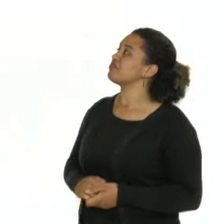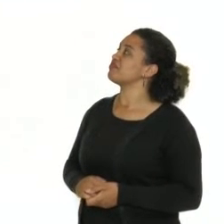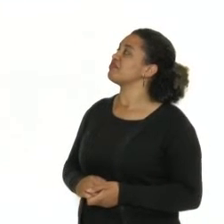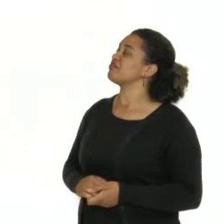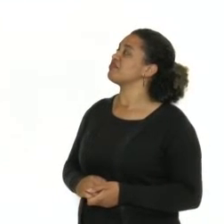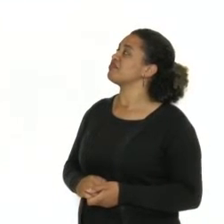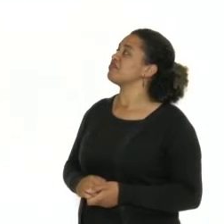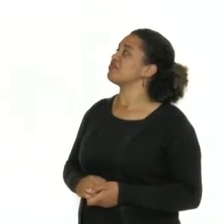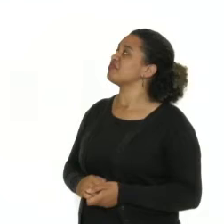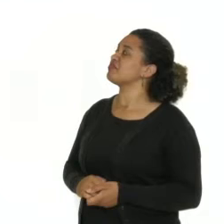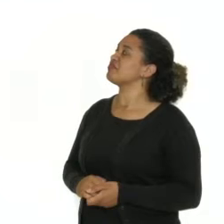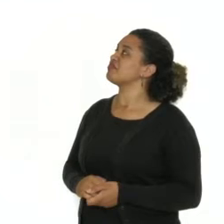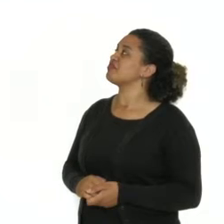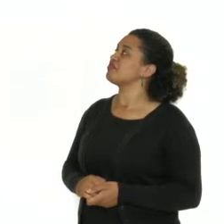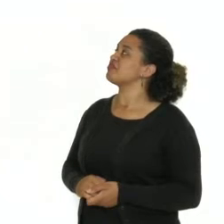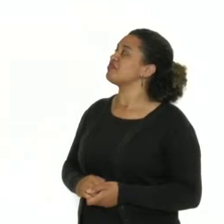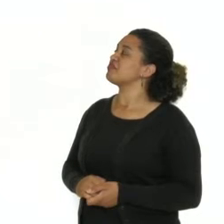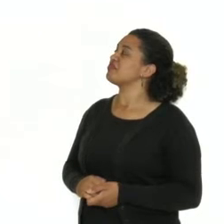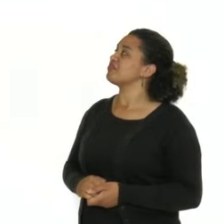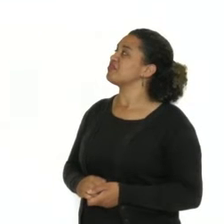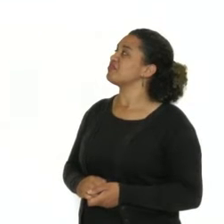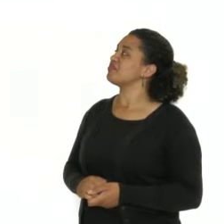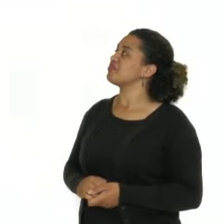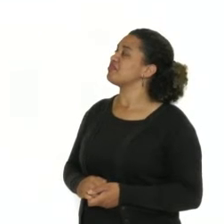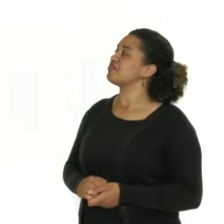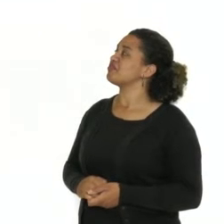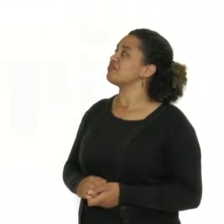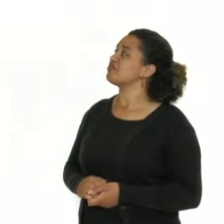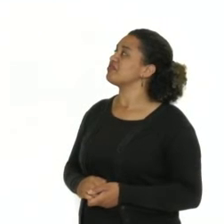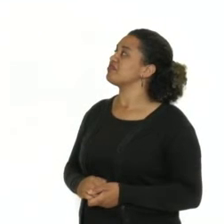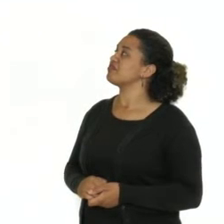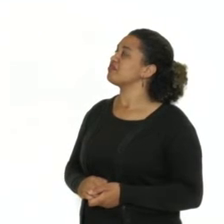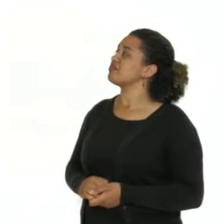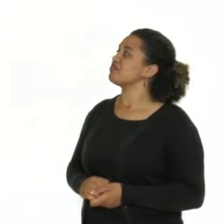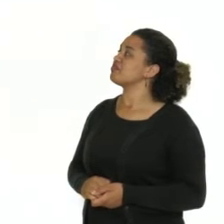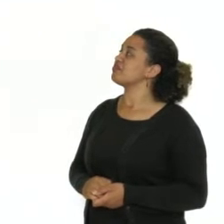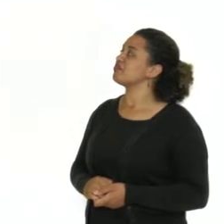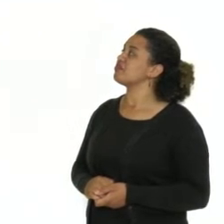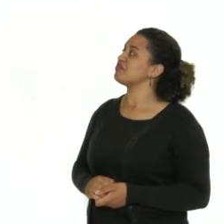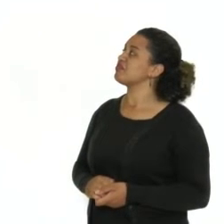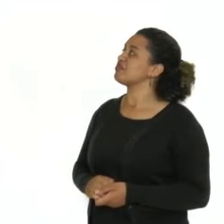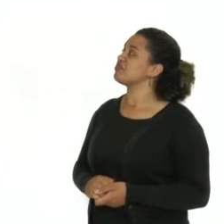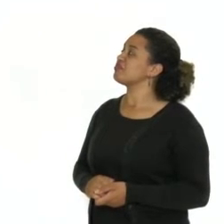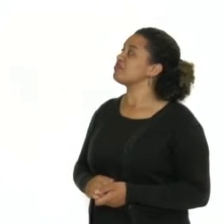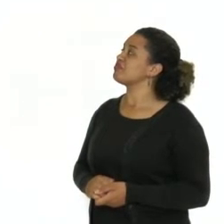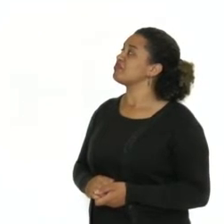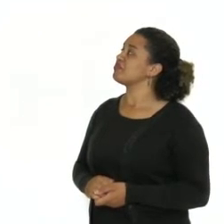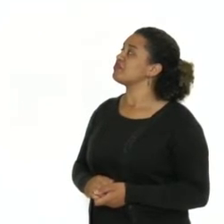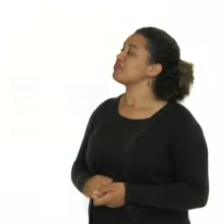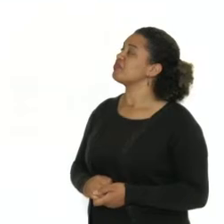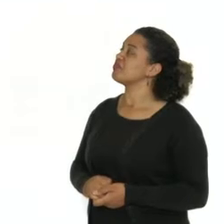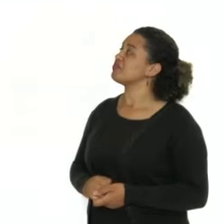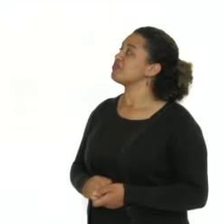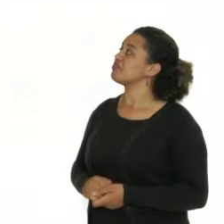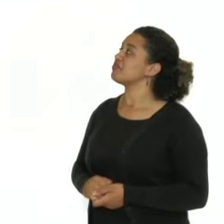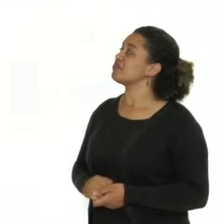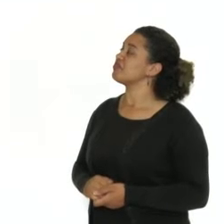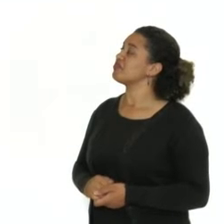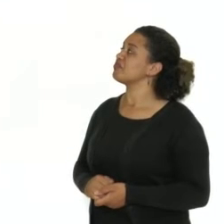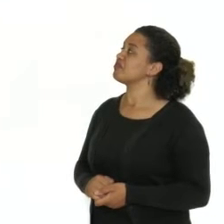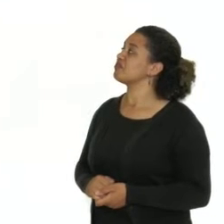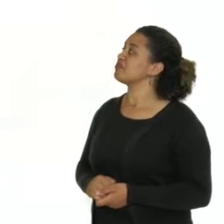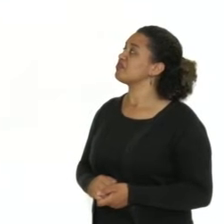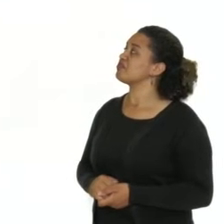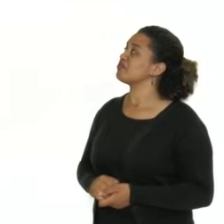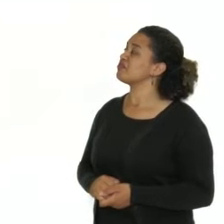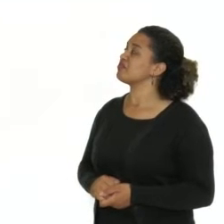para participar de conferências e programas de televisão. Cora Coralina foi agraciada com o título de doutor